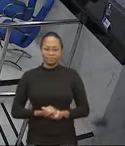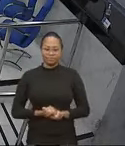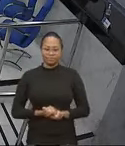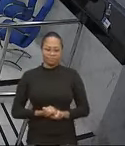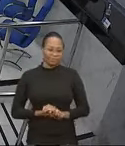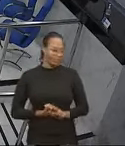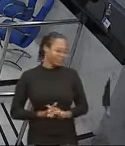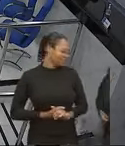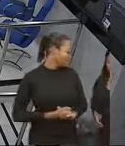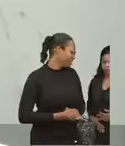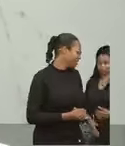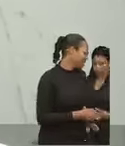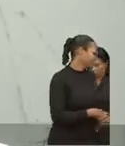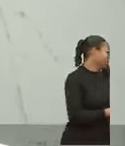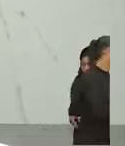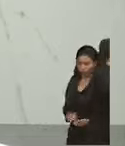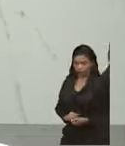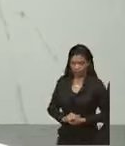Assuntos gerais, vereador